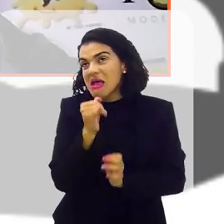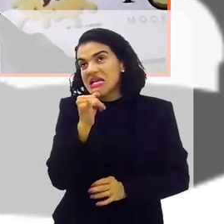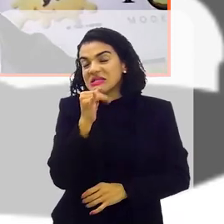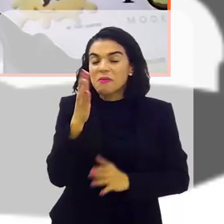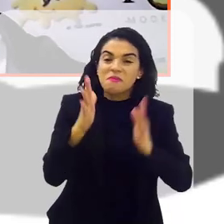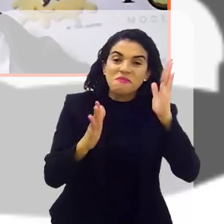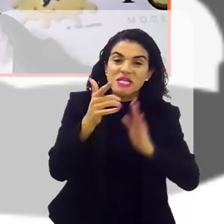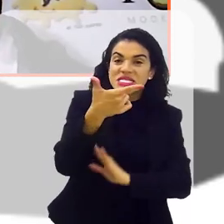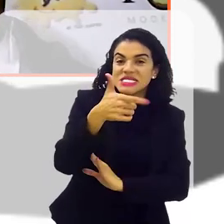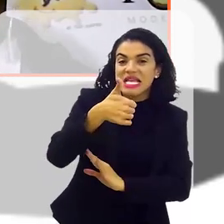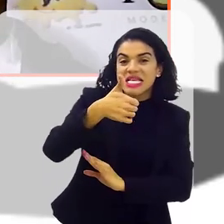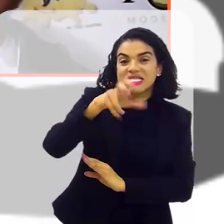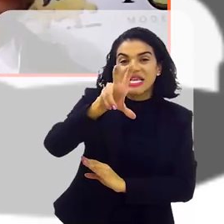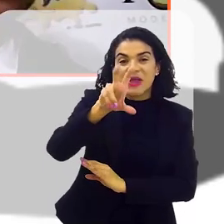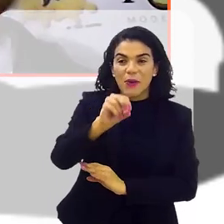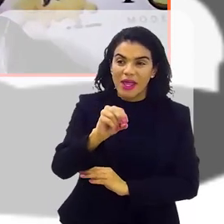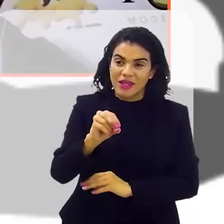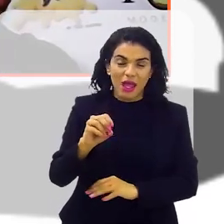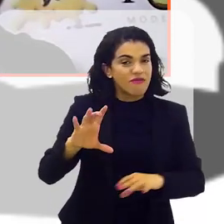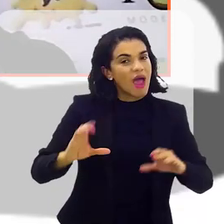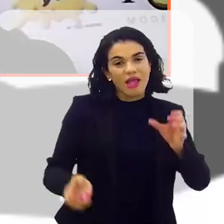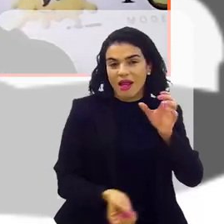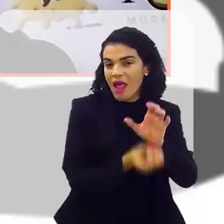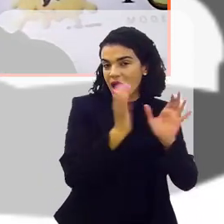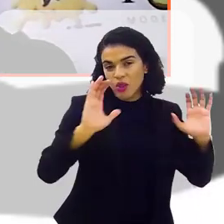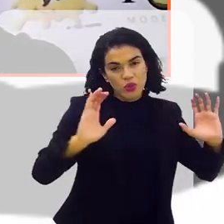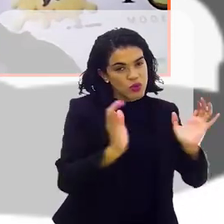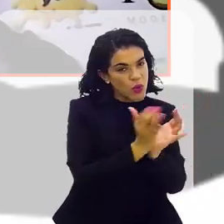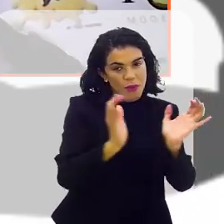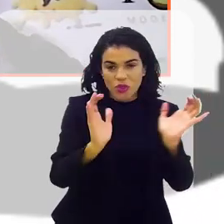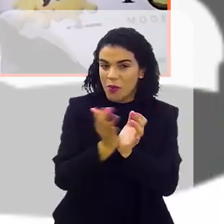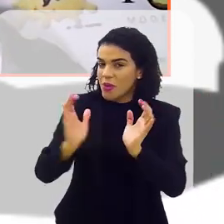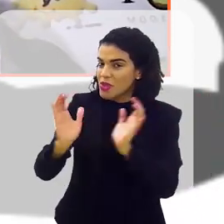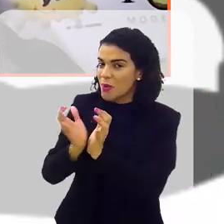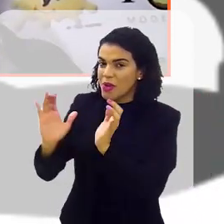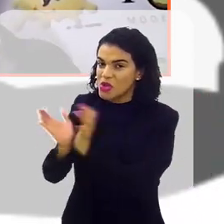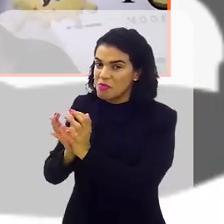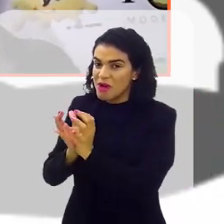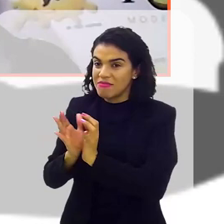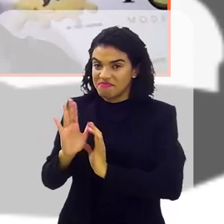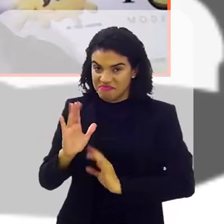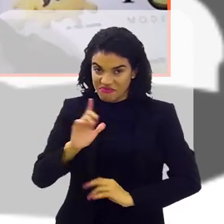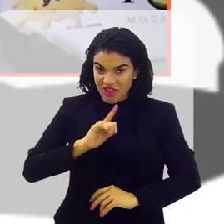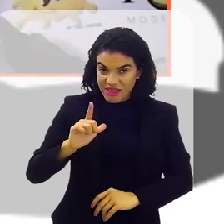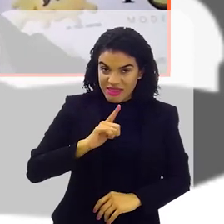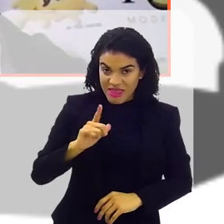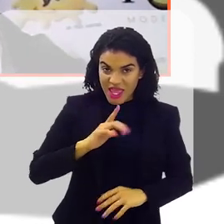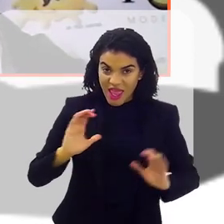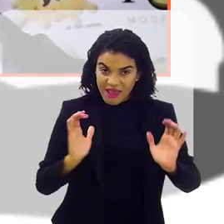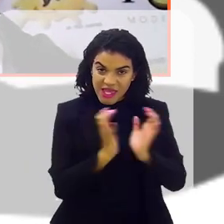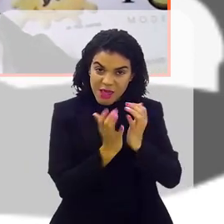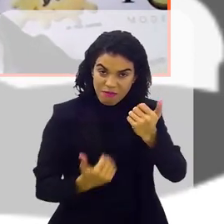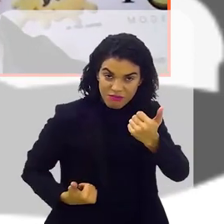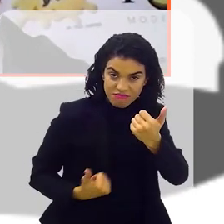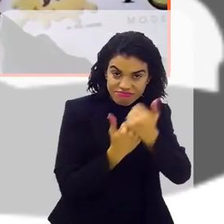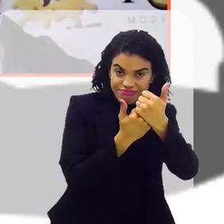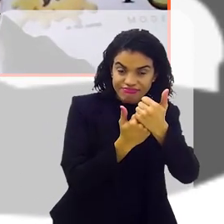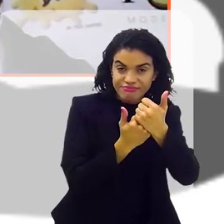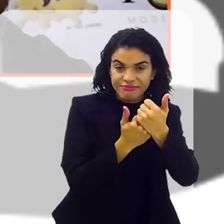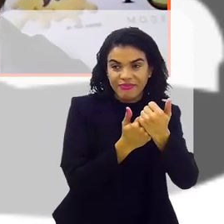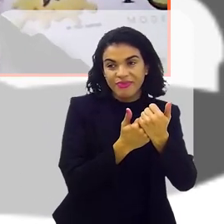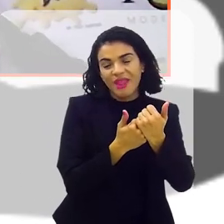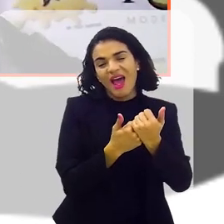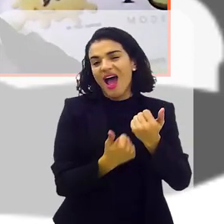a gente vai fazer a pergunta algumas e turmas eu não posso Você vai testar para isso se eu tenho